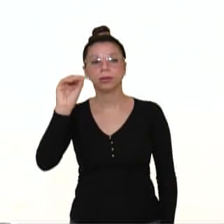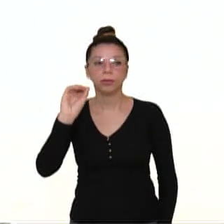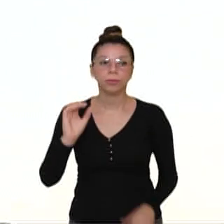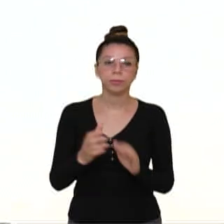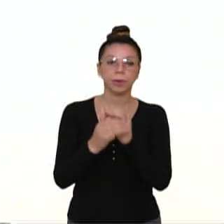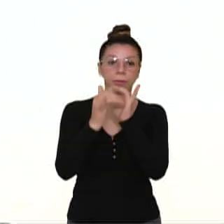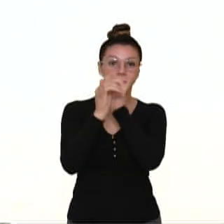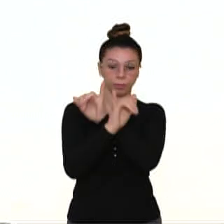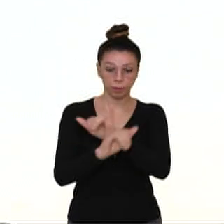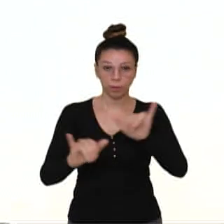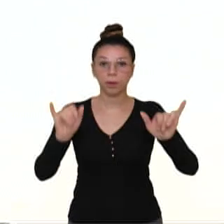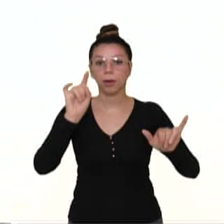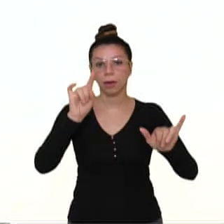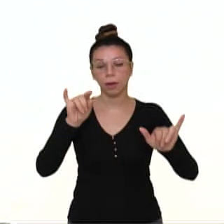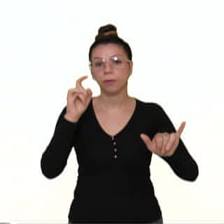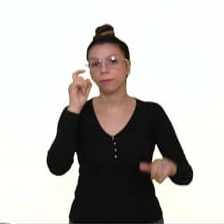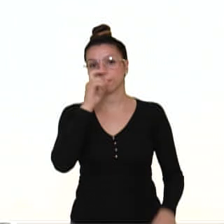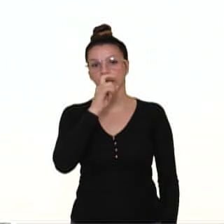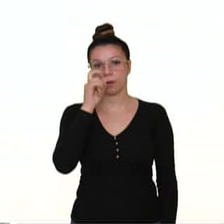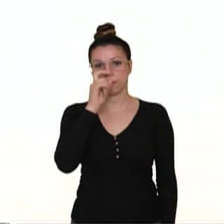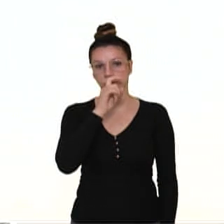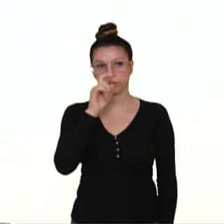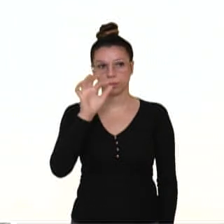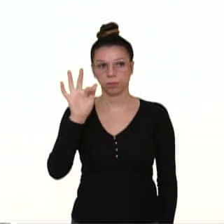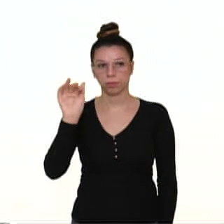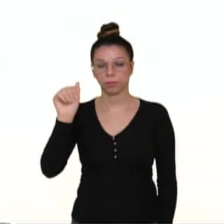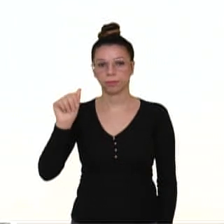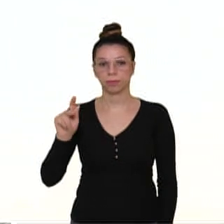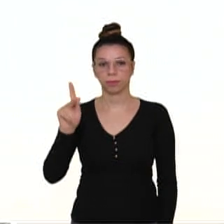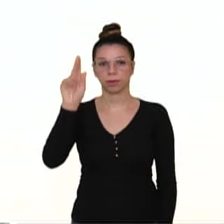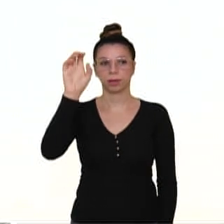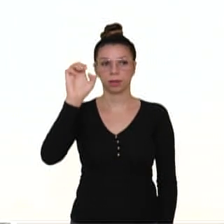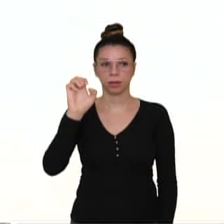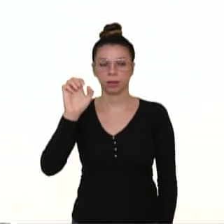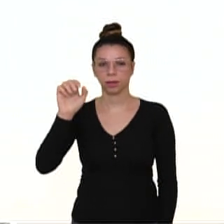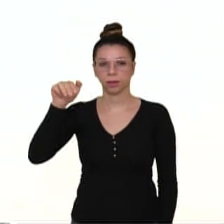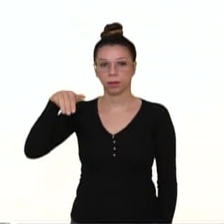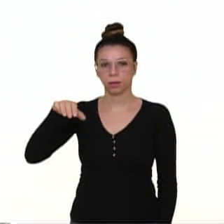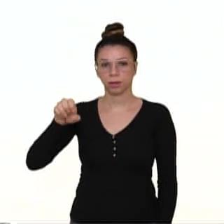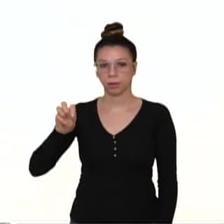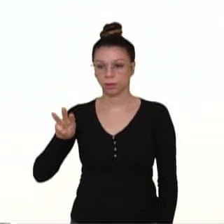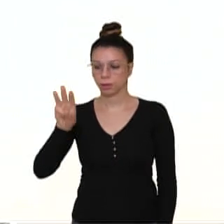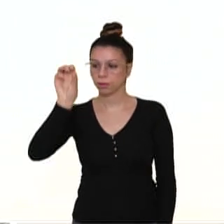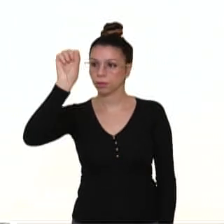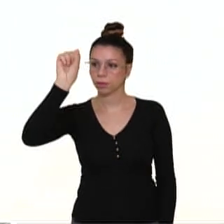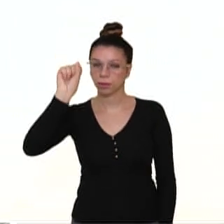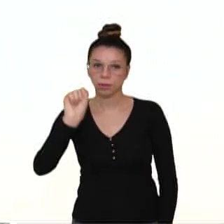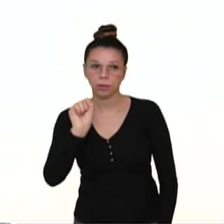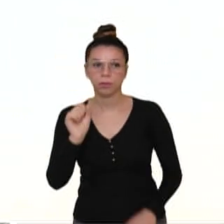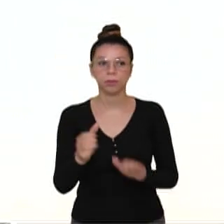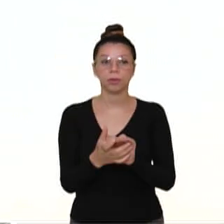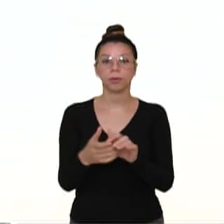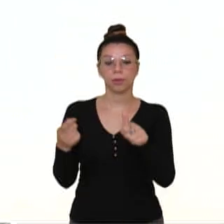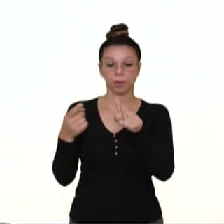notícias falsas. Classificamos como, lembrando que a primeira oração classificamos como